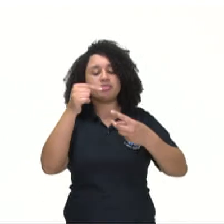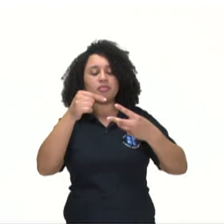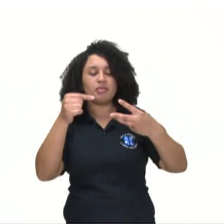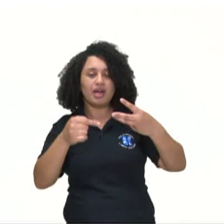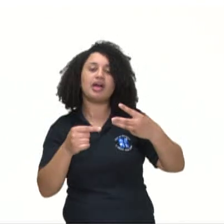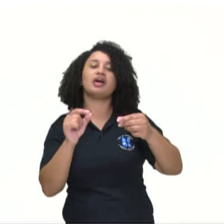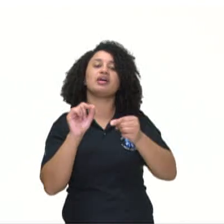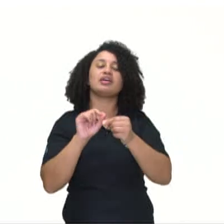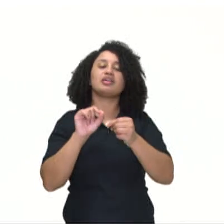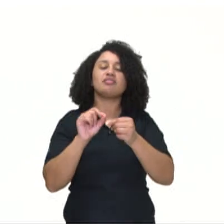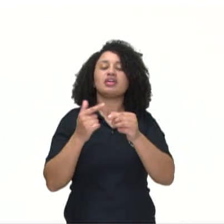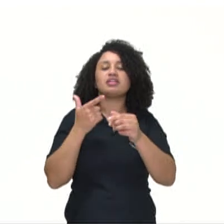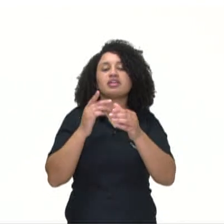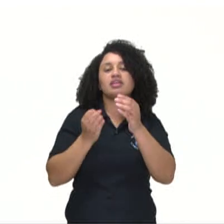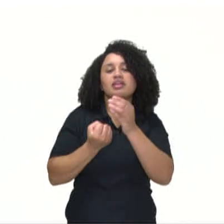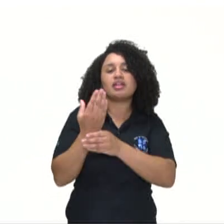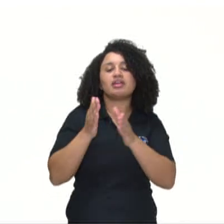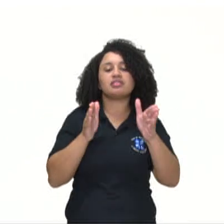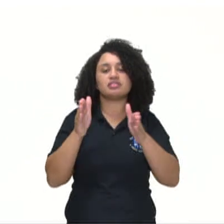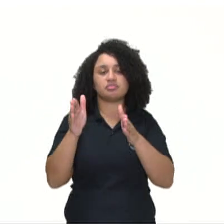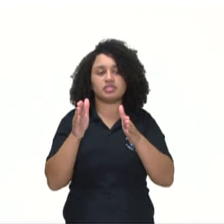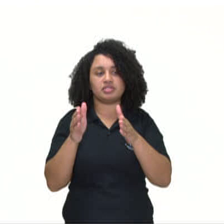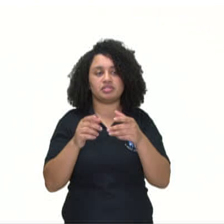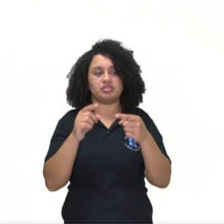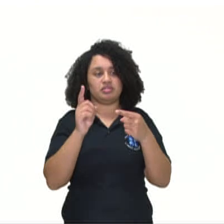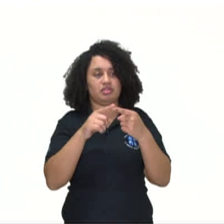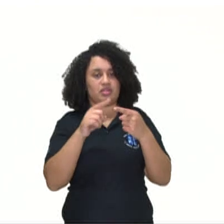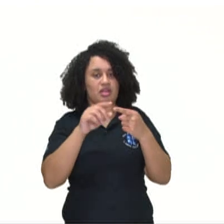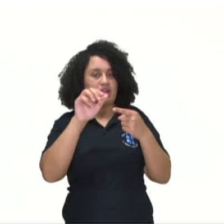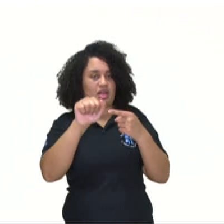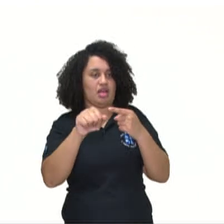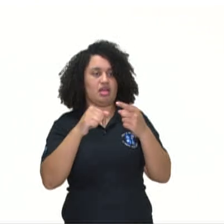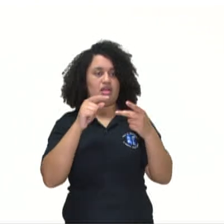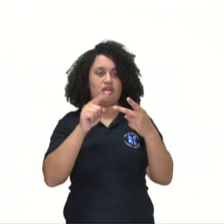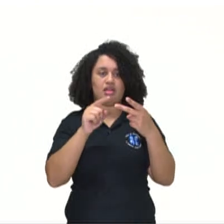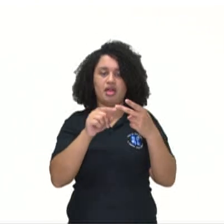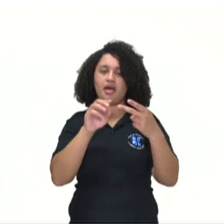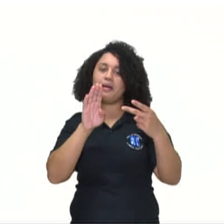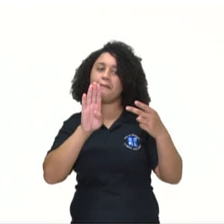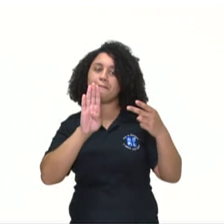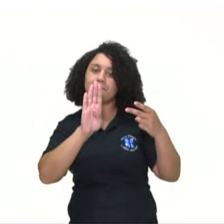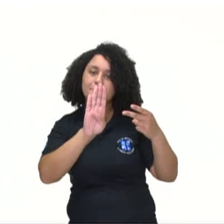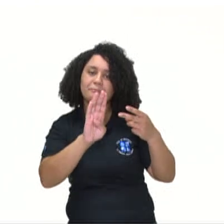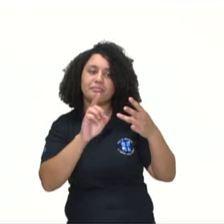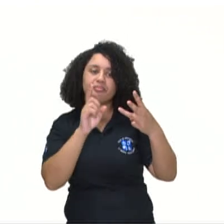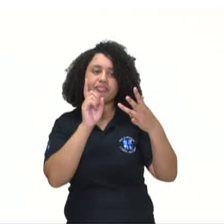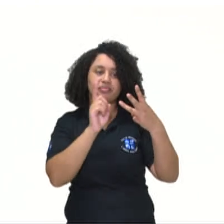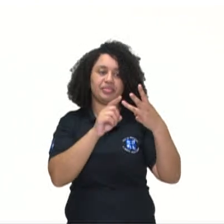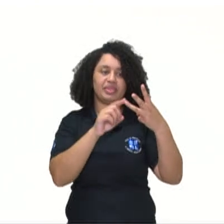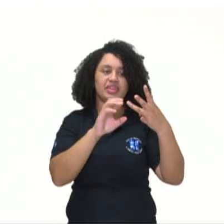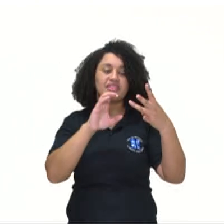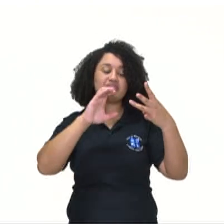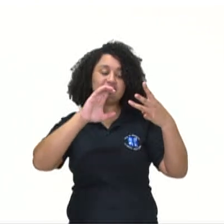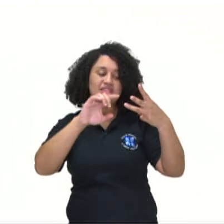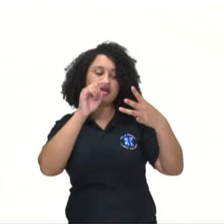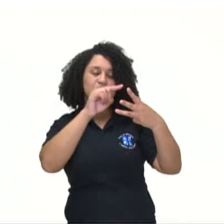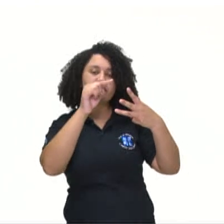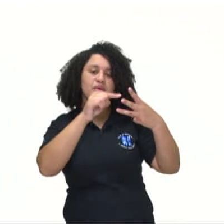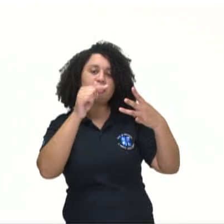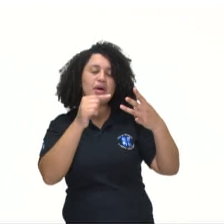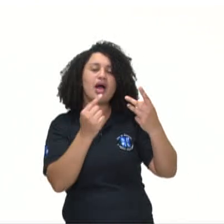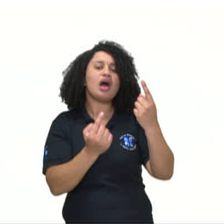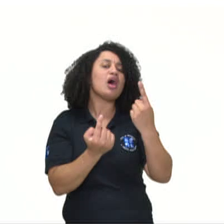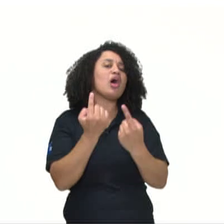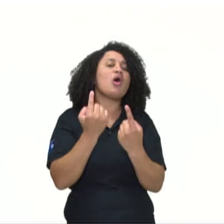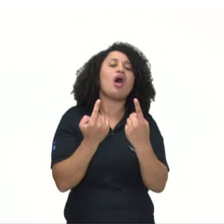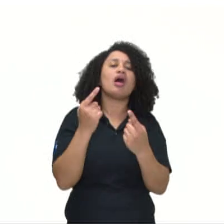do capitalismo informacional? Será que foi, letra A, o fim da Guerra Fria? B, a quebra da Bolsa de Nova York?